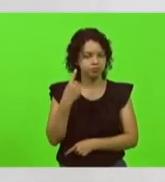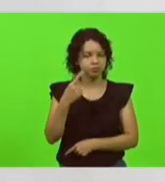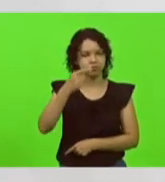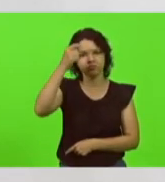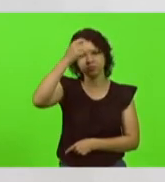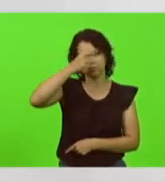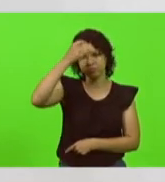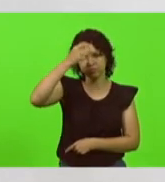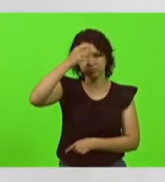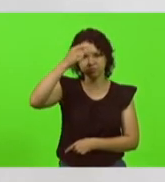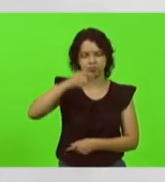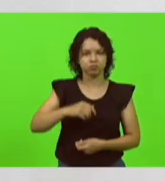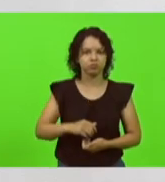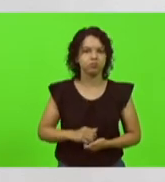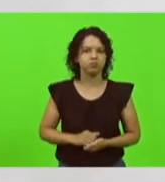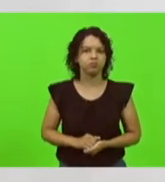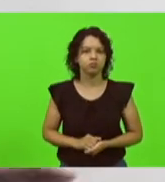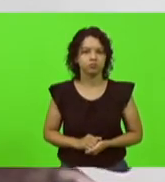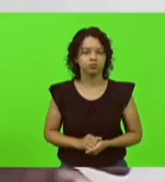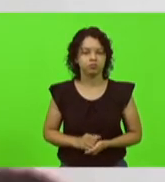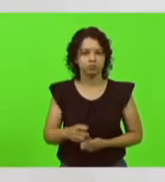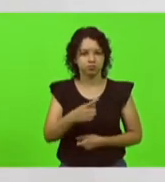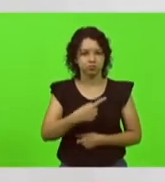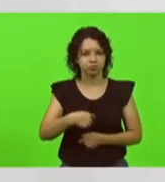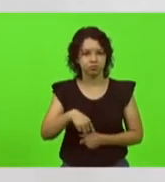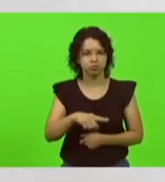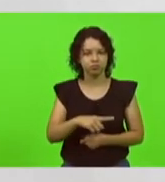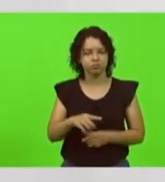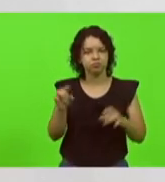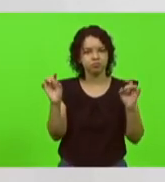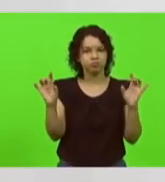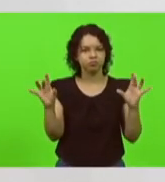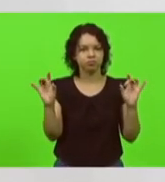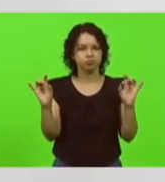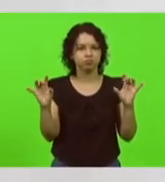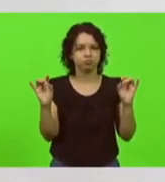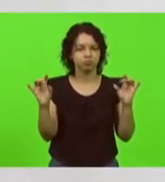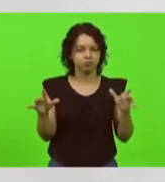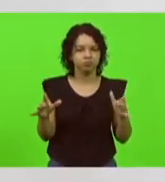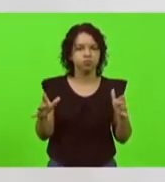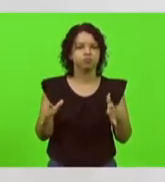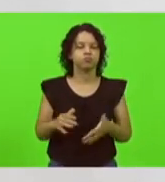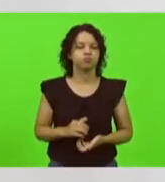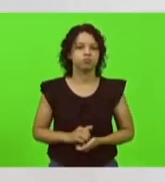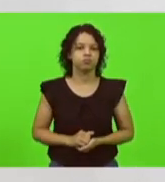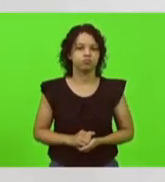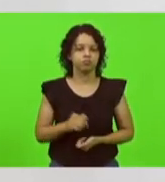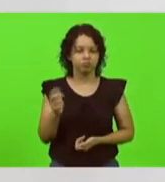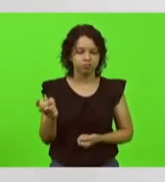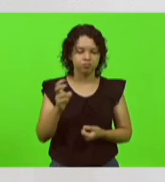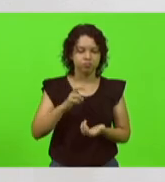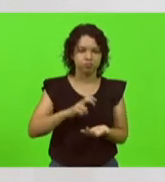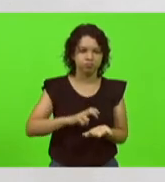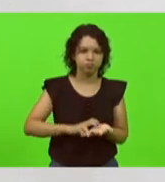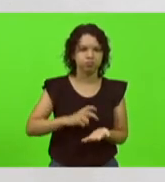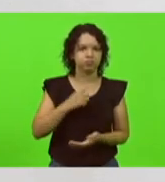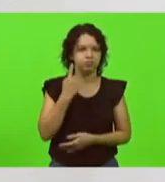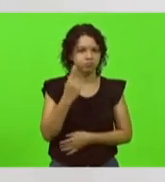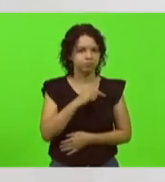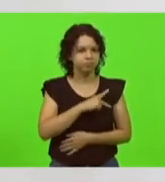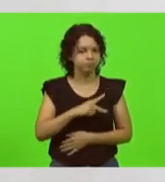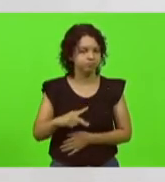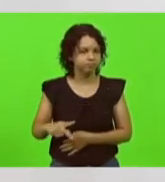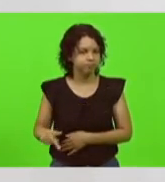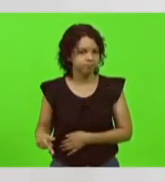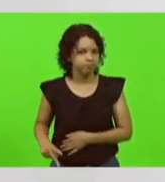Skudlark, que temos o privilégio da sua condução nesta manhã, deputado presidente Maurício